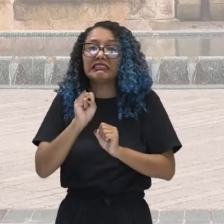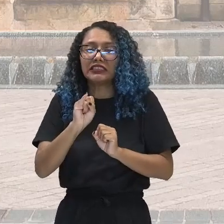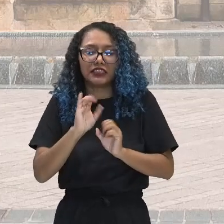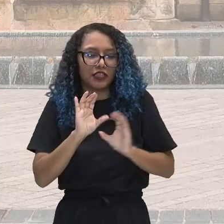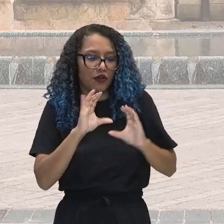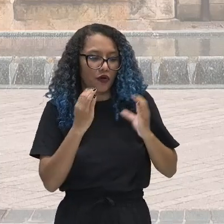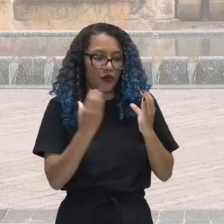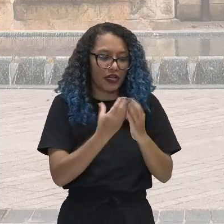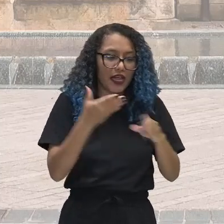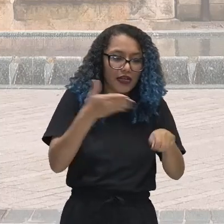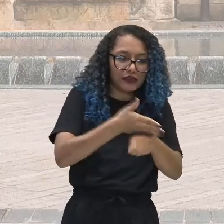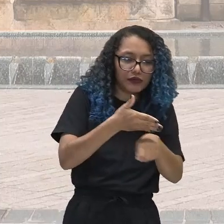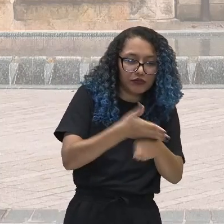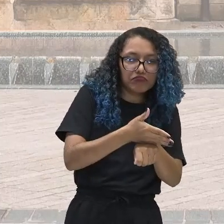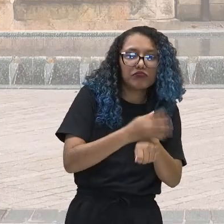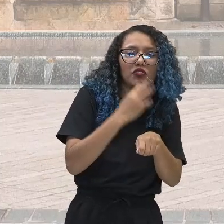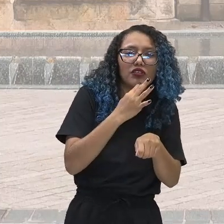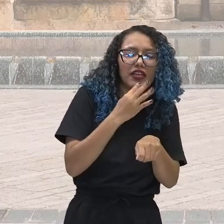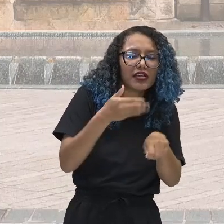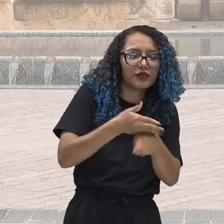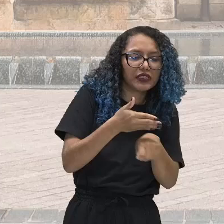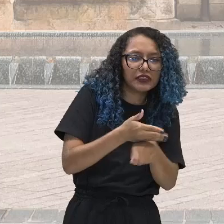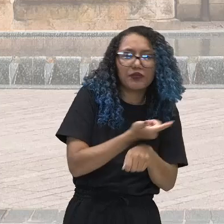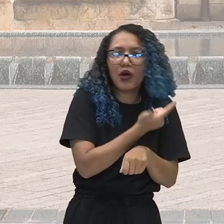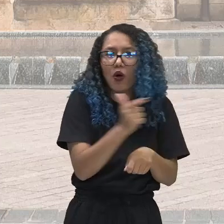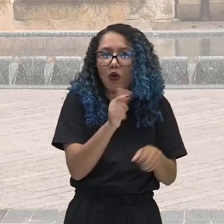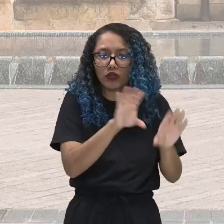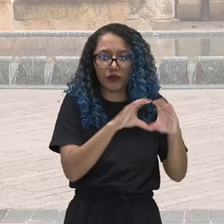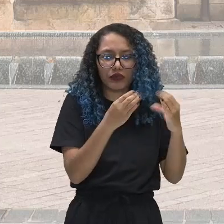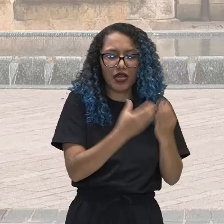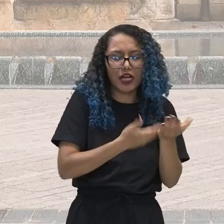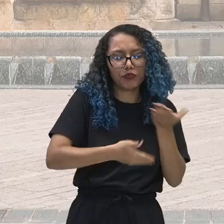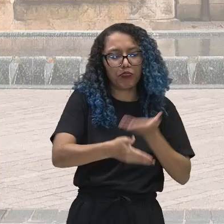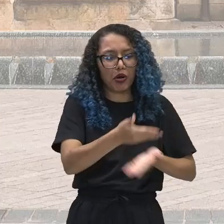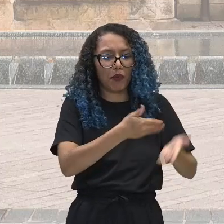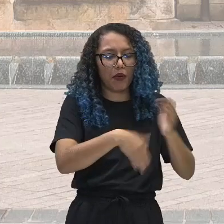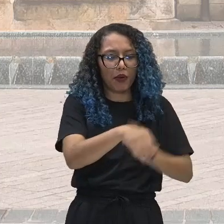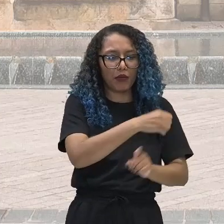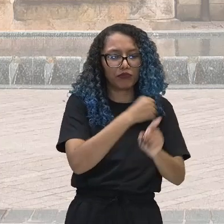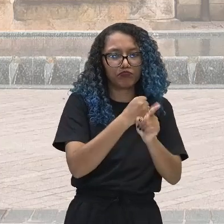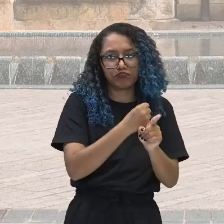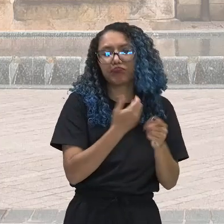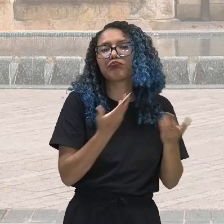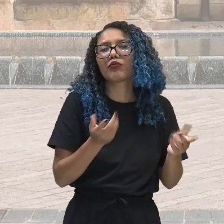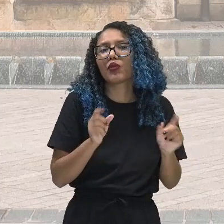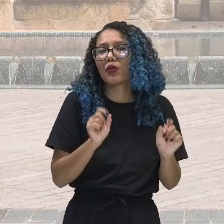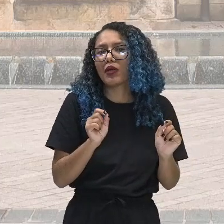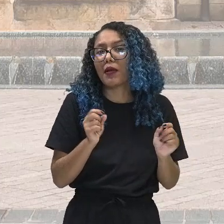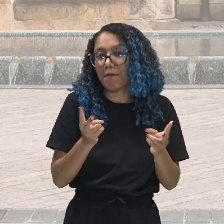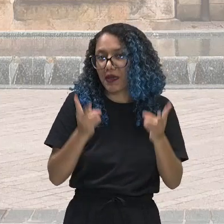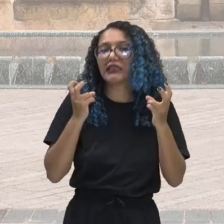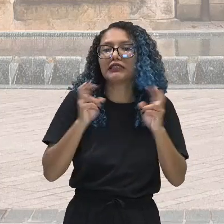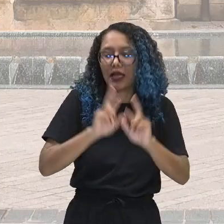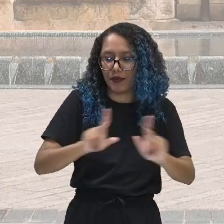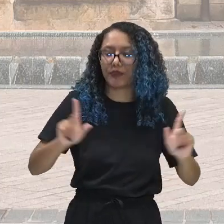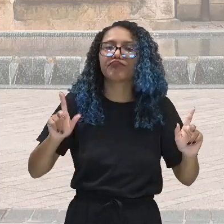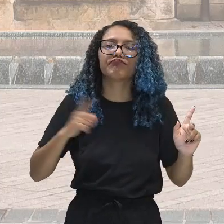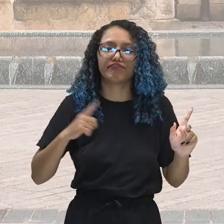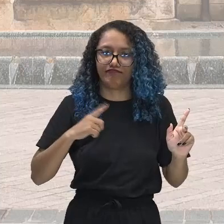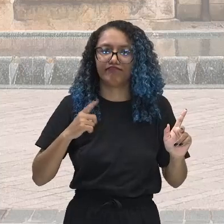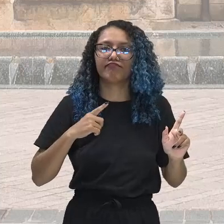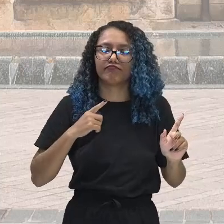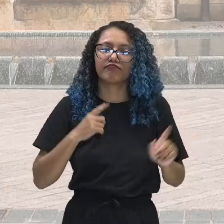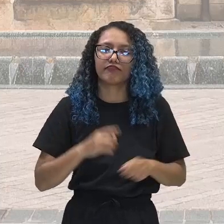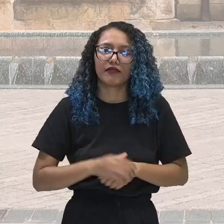vai participar de outra comunidade, de outra sociedade, você pode sentir diferenças.